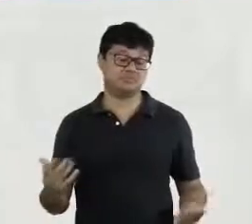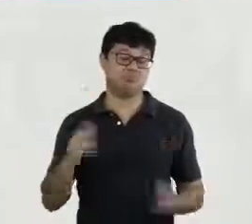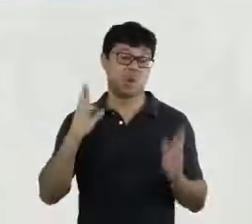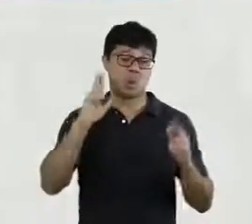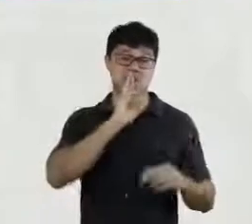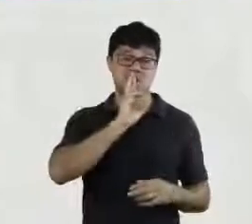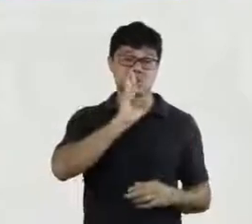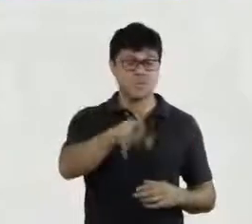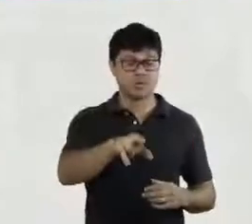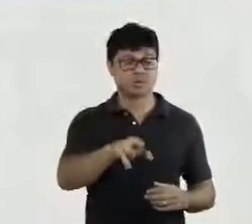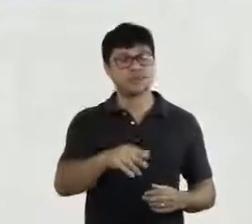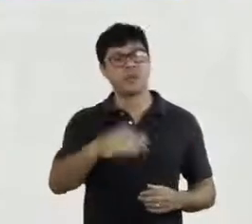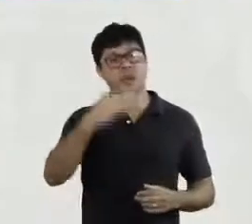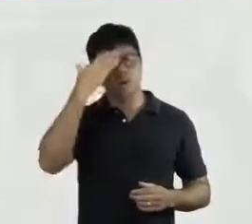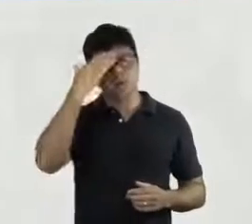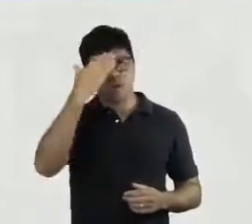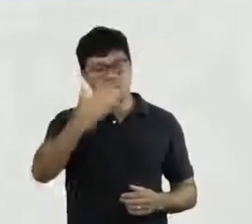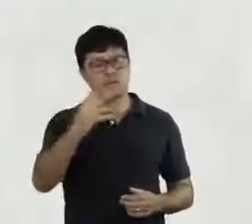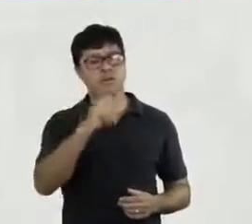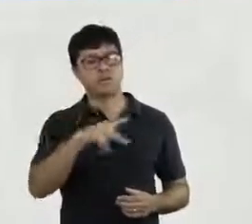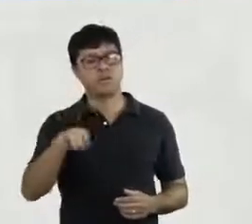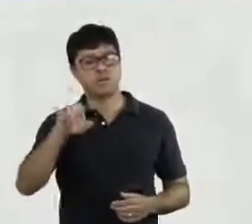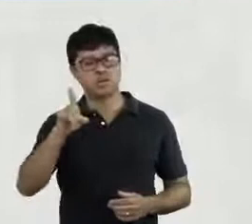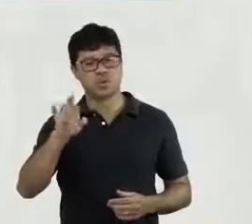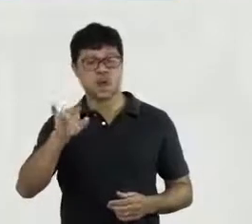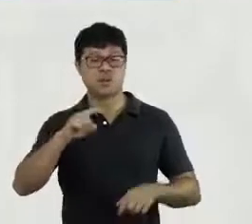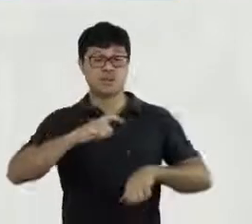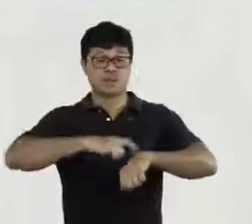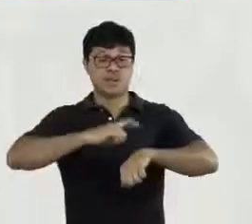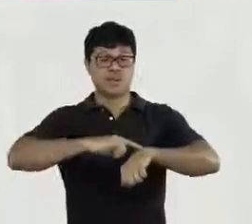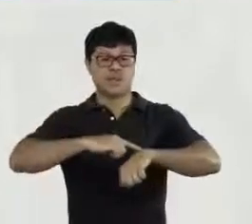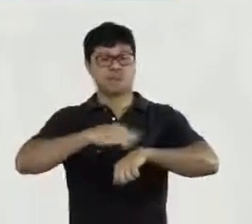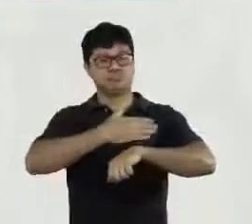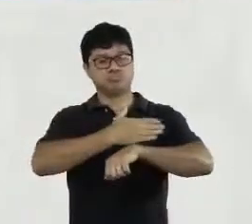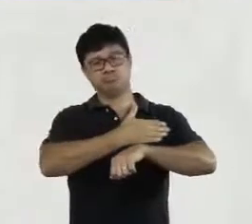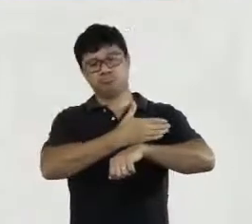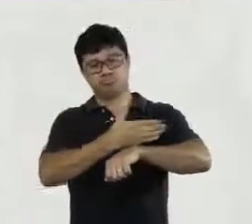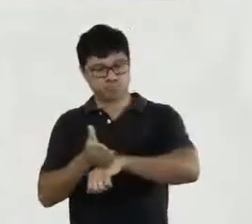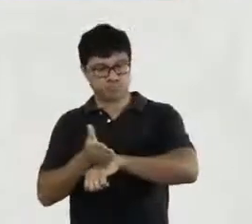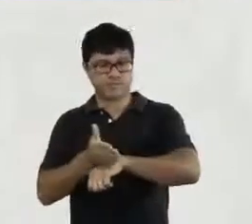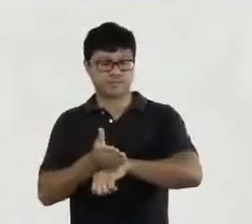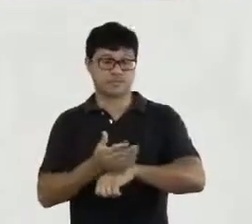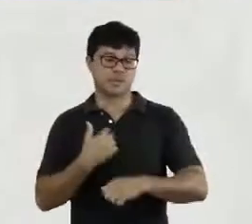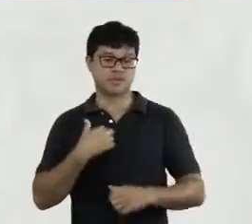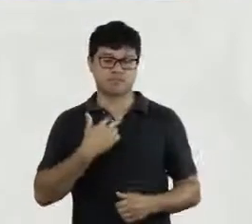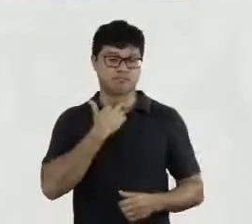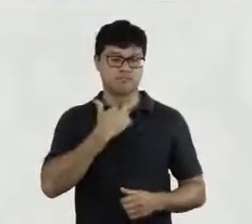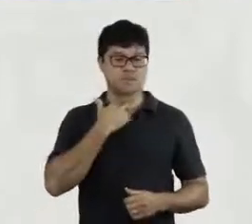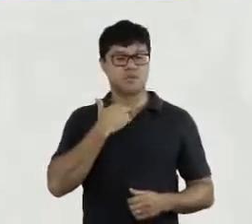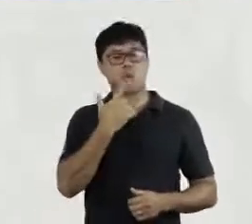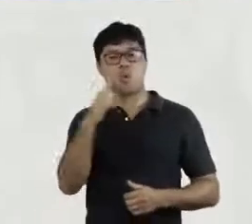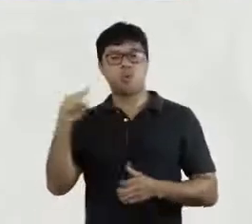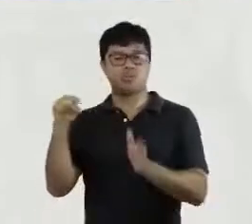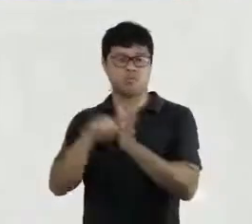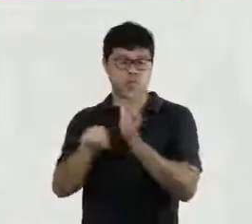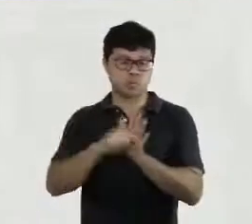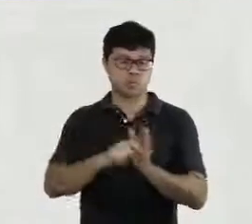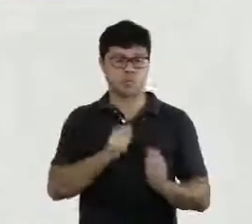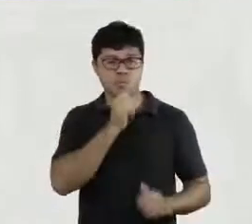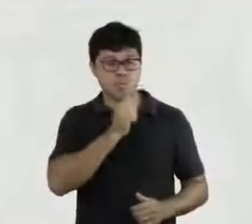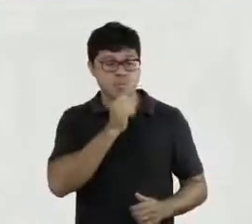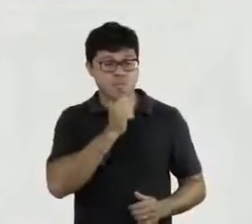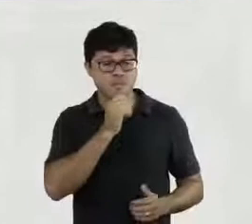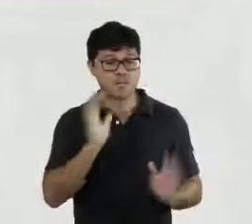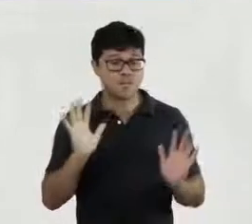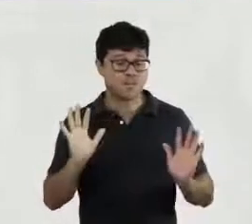respondido. Obrigado. Obrigado, professor Eduardo. Infelizmente, o tempo está acabando, então não temos mais tempo para outras perguntas.